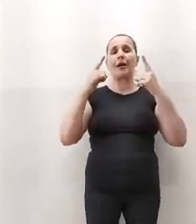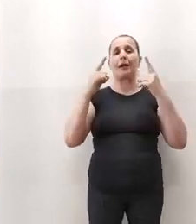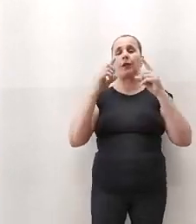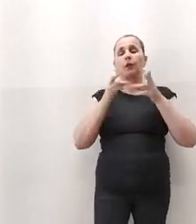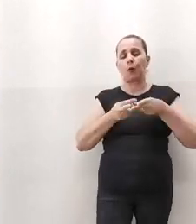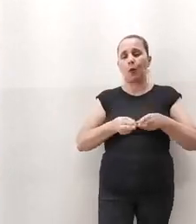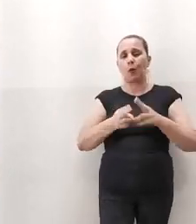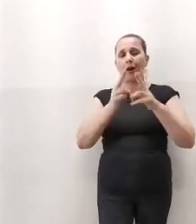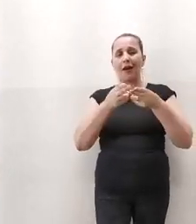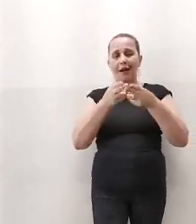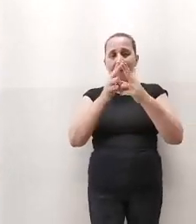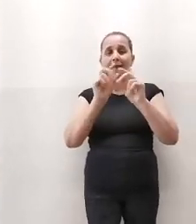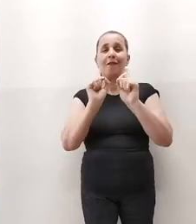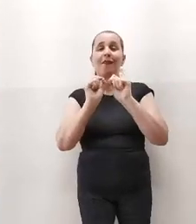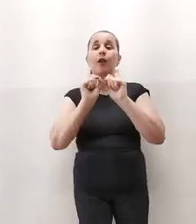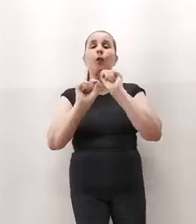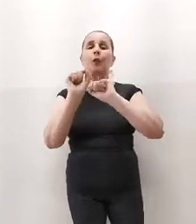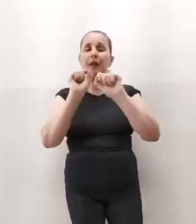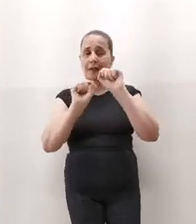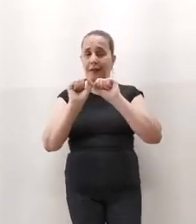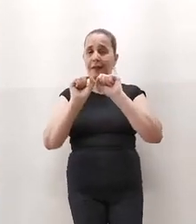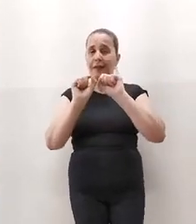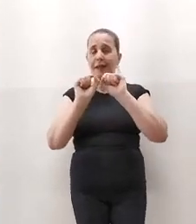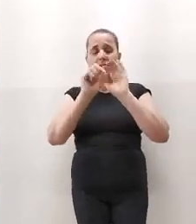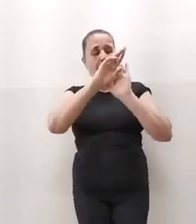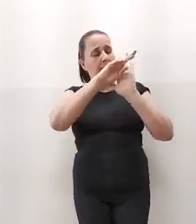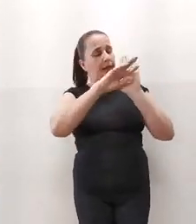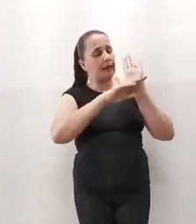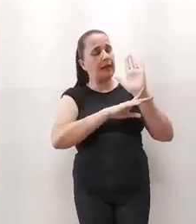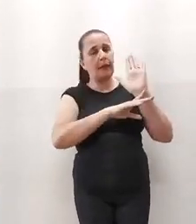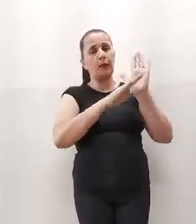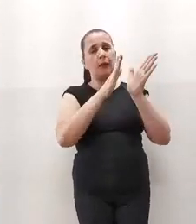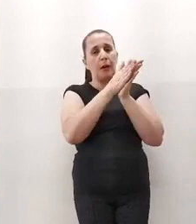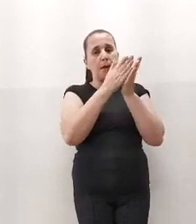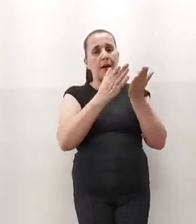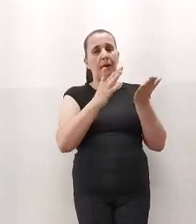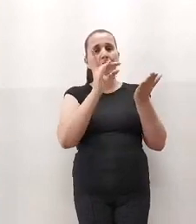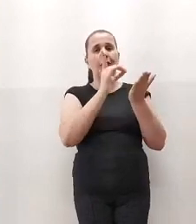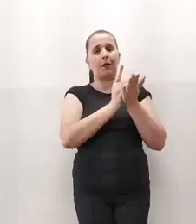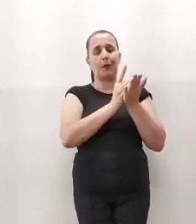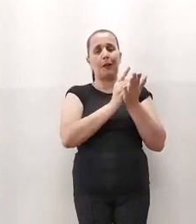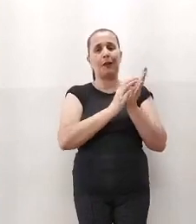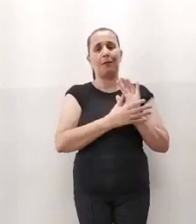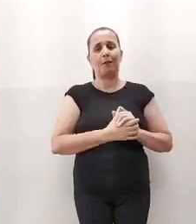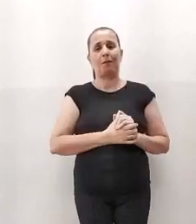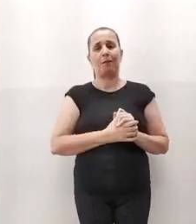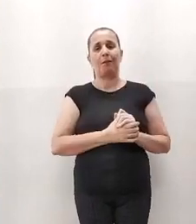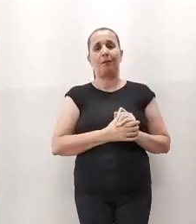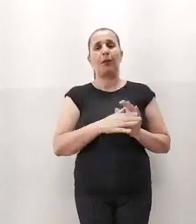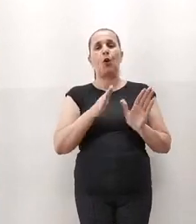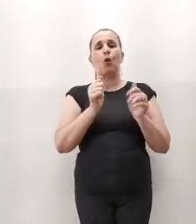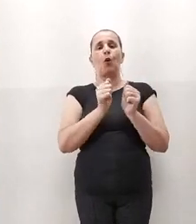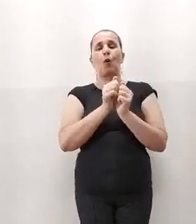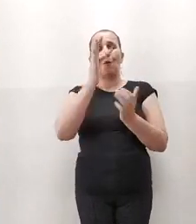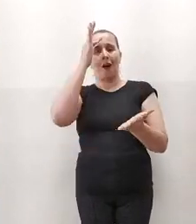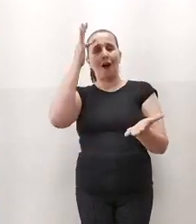fez é descrito na Bíblia em Hebreus capítulo 11, versículo 7. Pela fé,